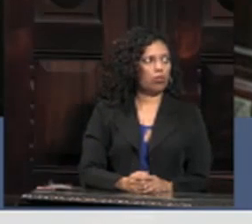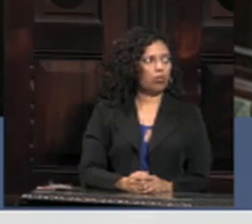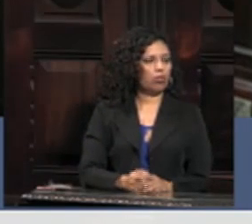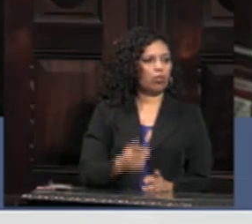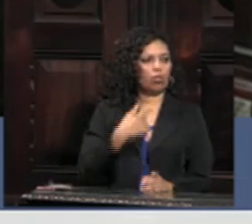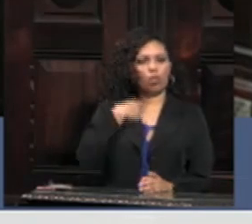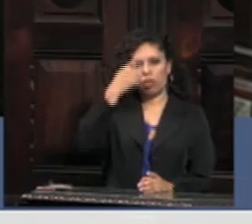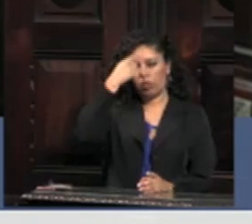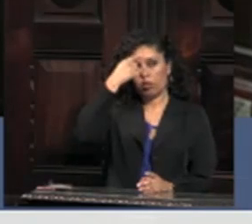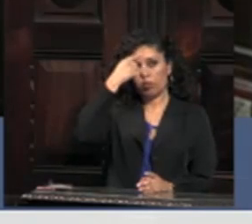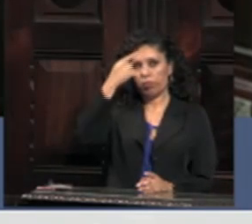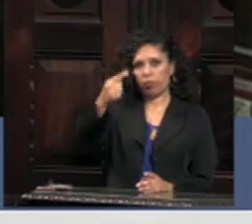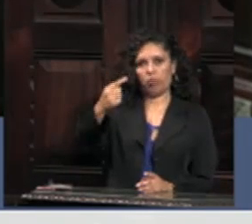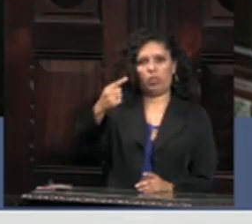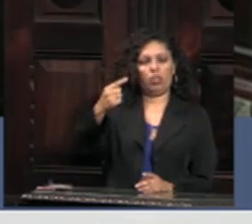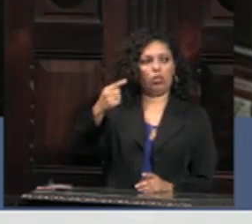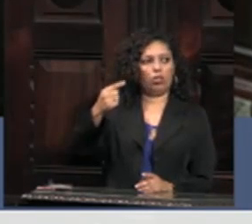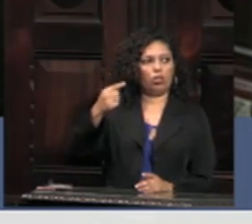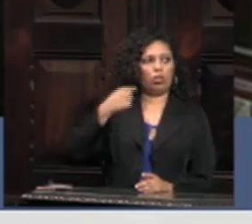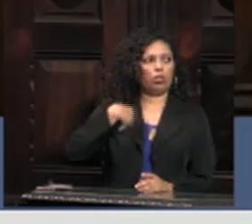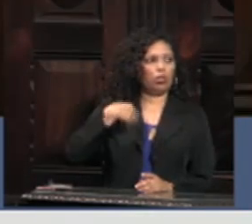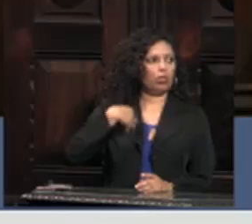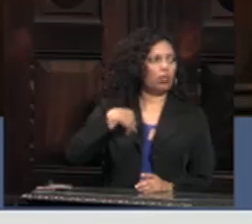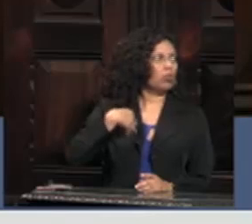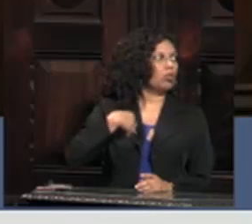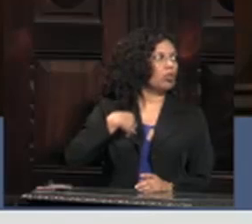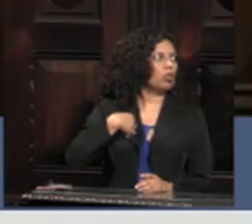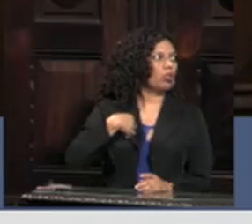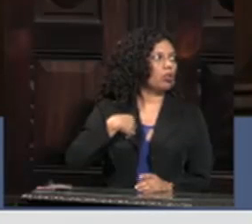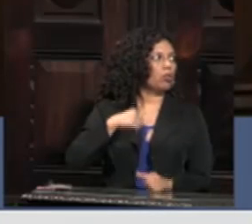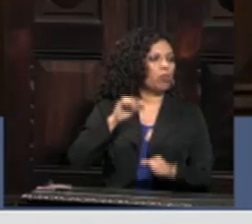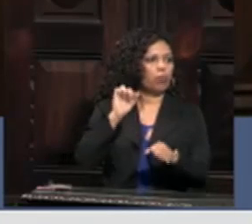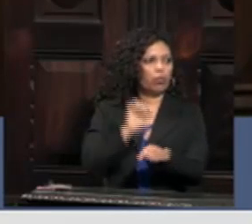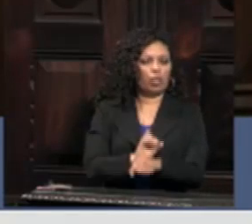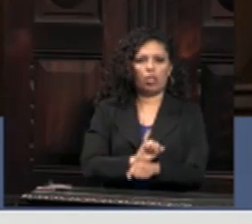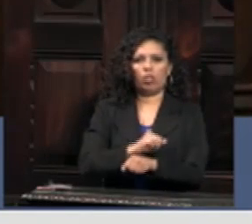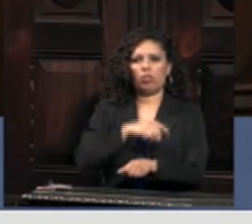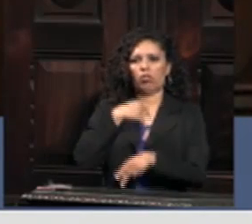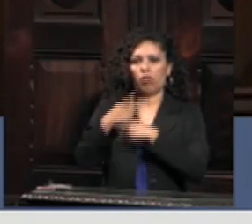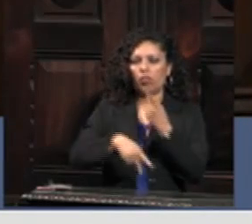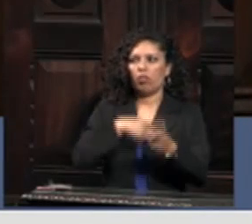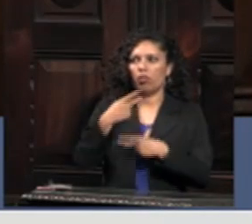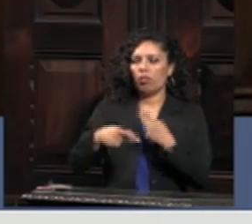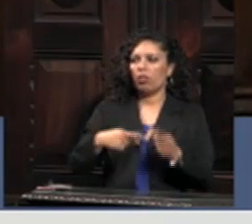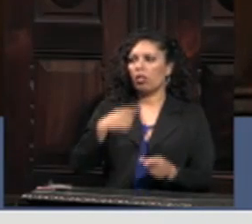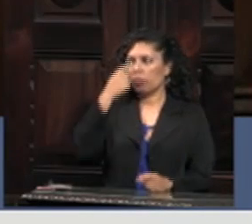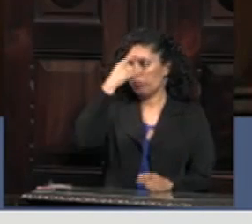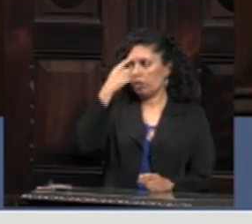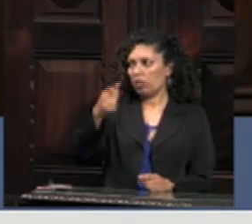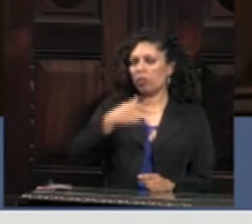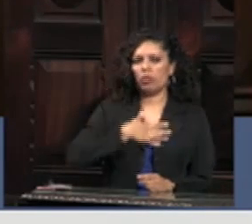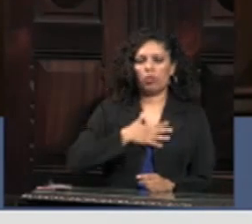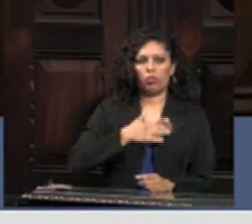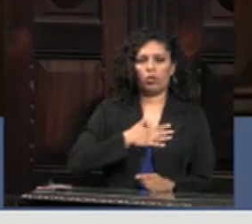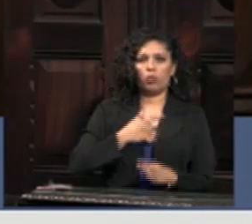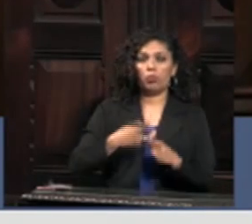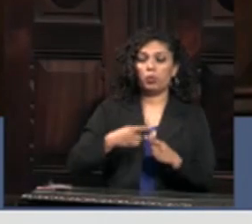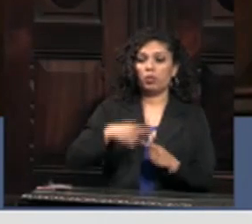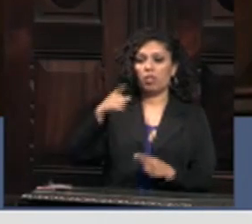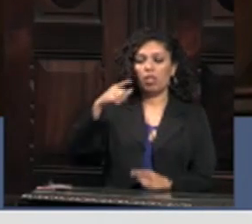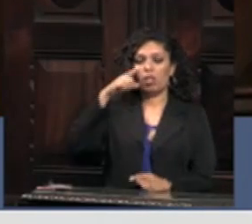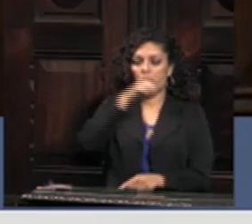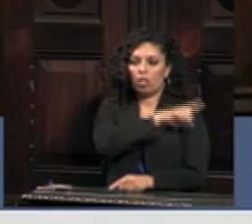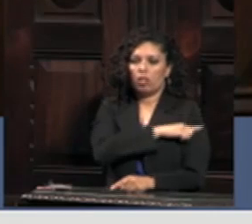Eu penso, e não posso deixar de externar publicamente isso, que, como bem falou a enfermeira Rejane, a